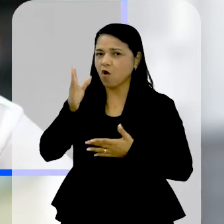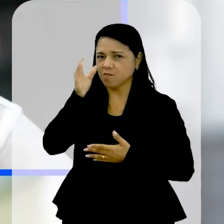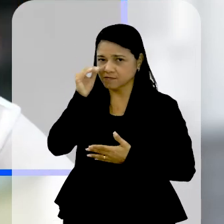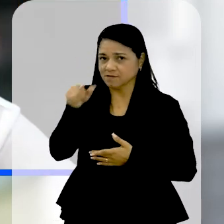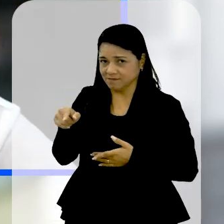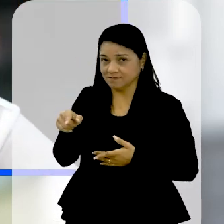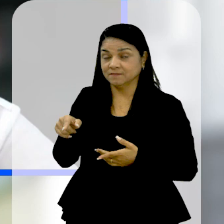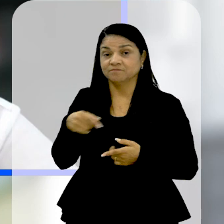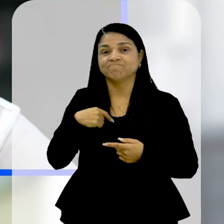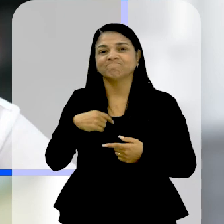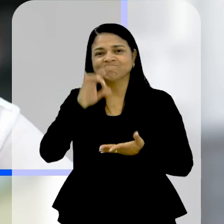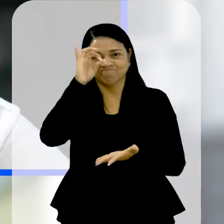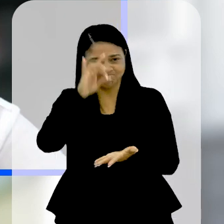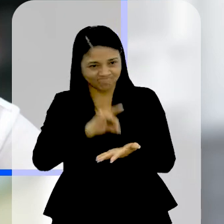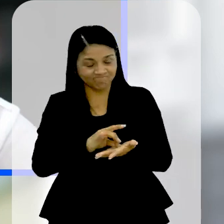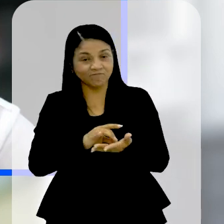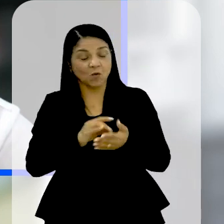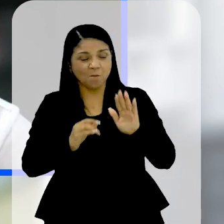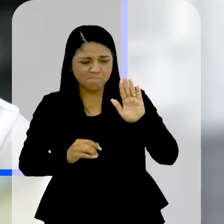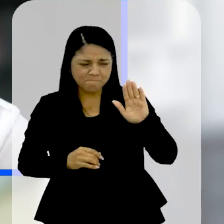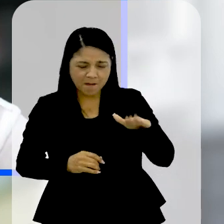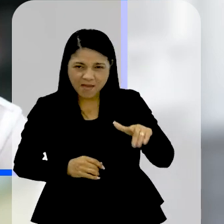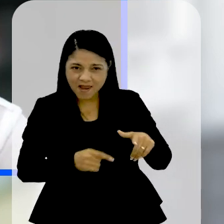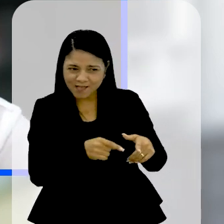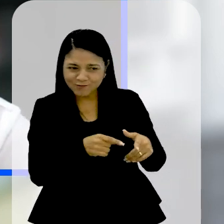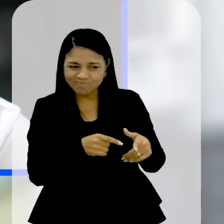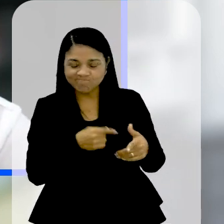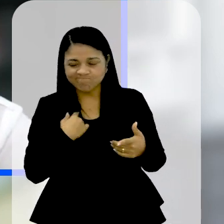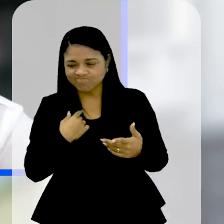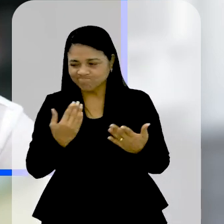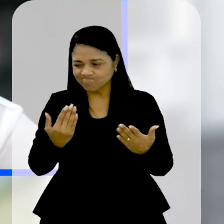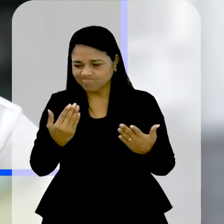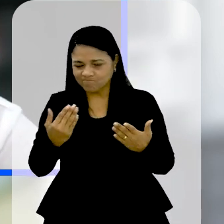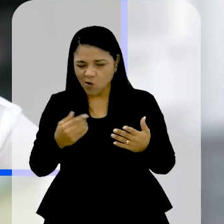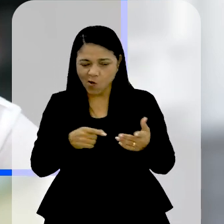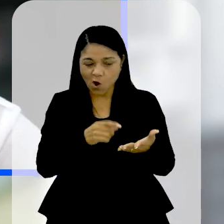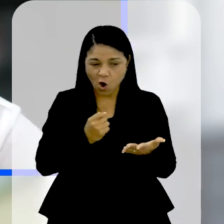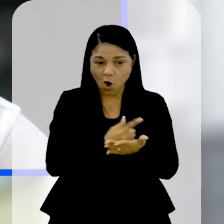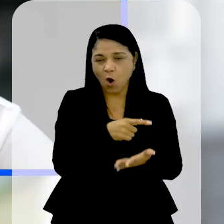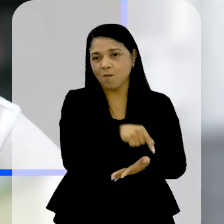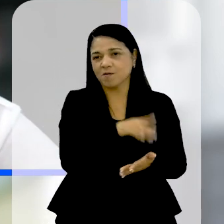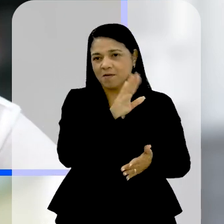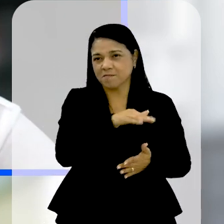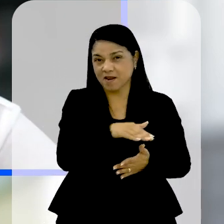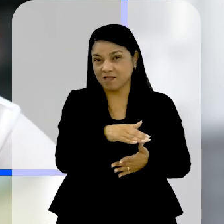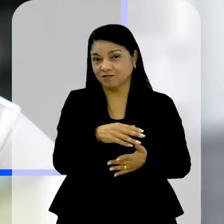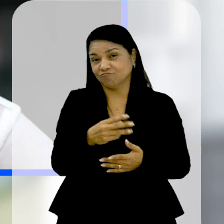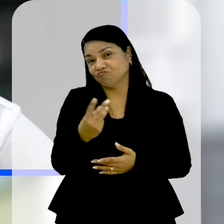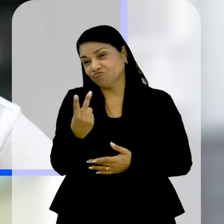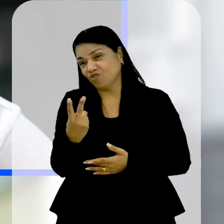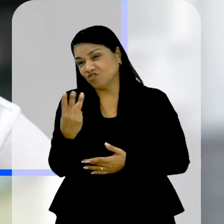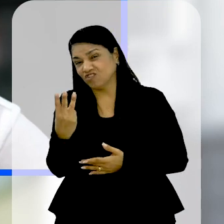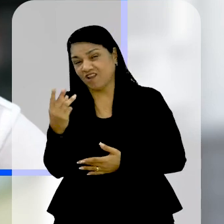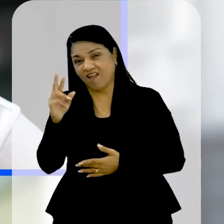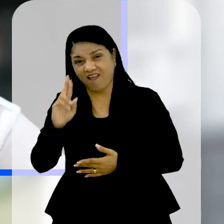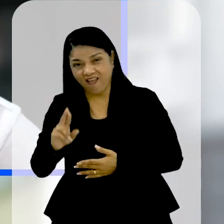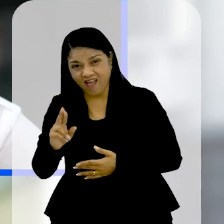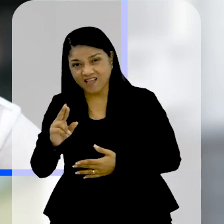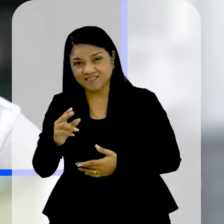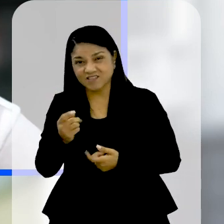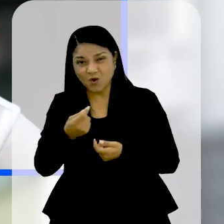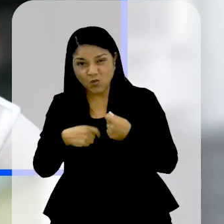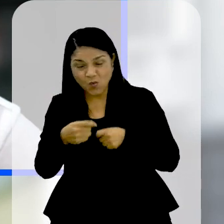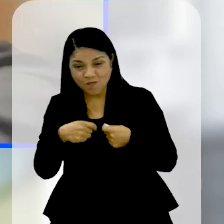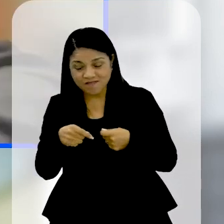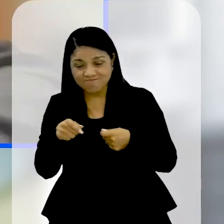Perfeita observação, e é exatamente isso. E não é muito mais barato, não, é um pouco mais barato, mas os 2, 3 reais de economia que aquela mãe